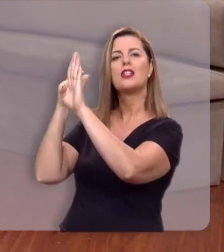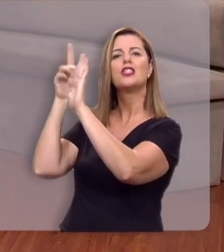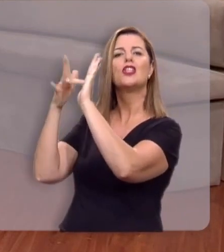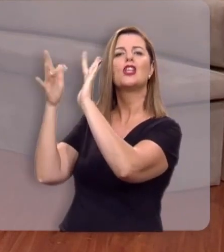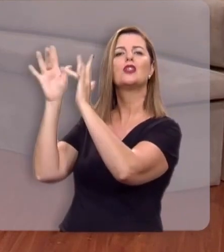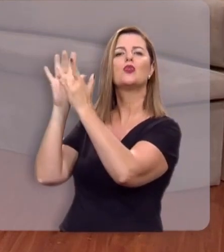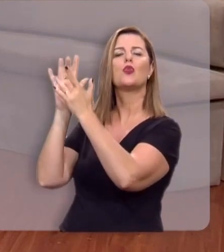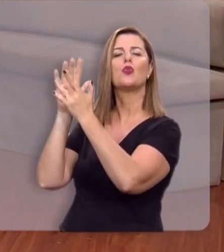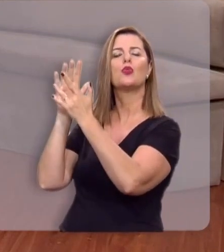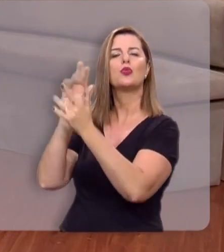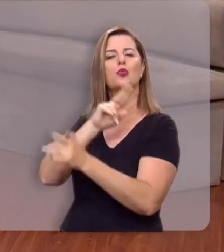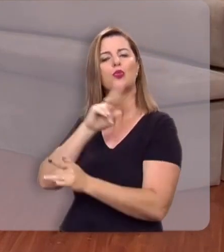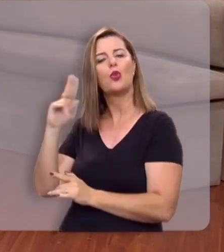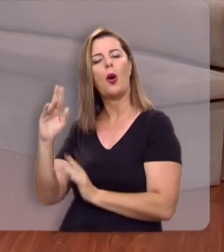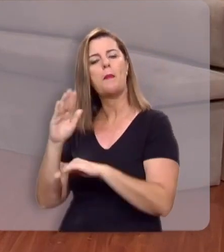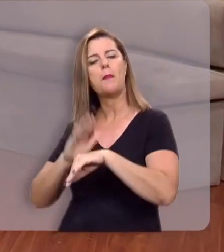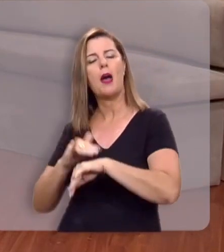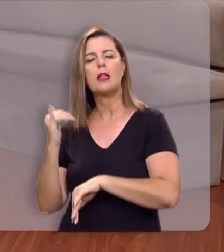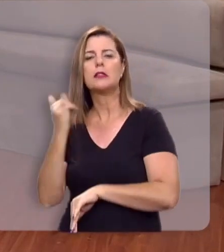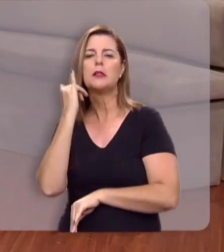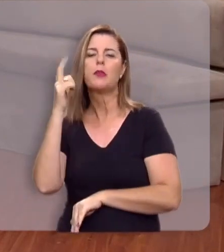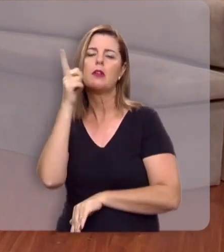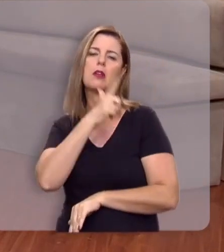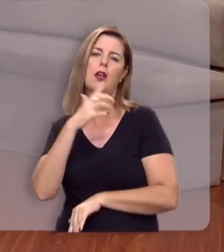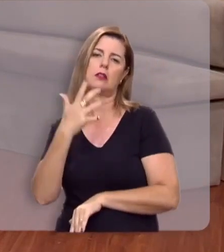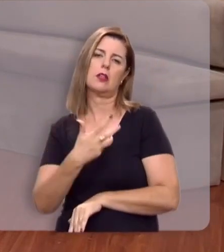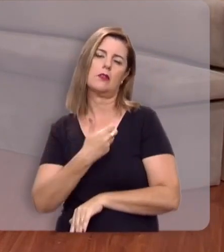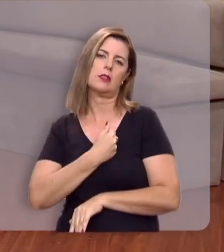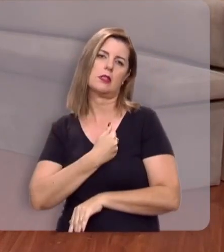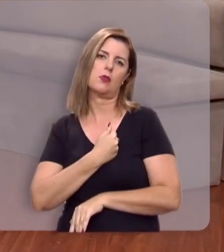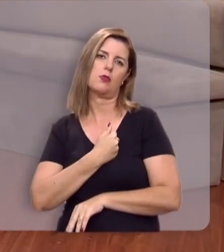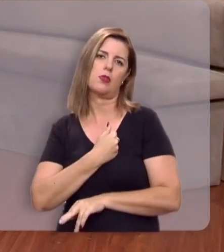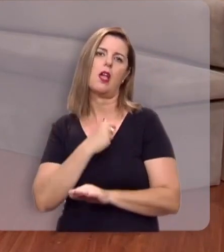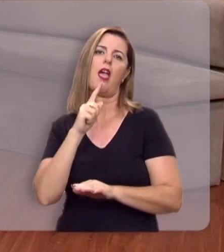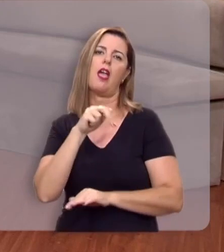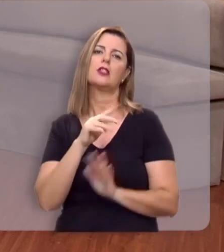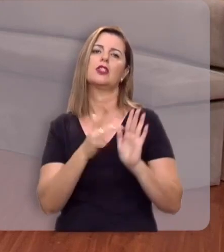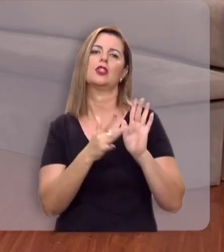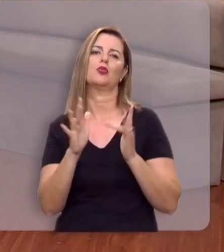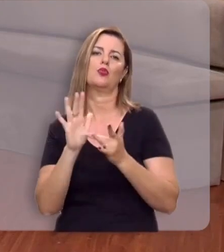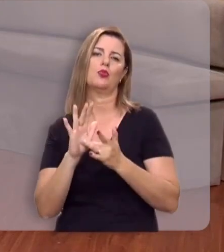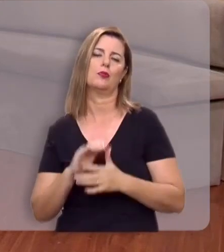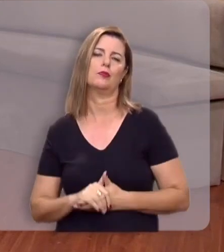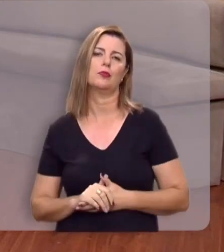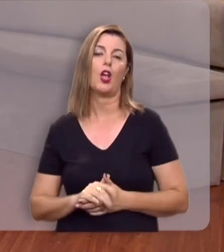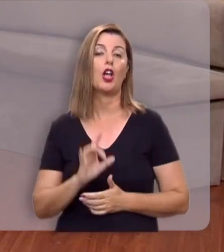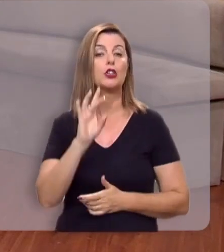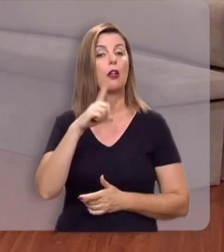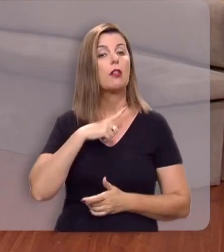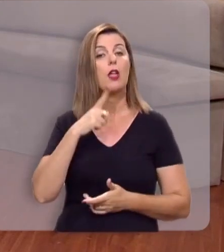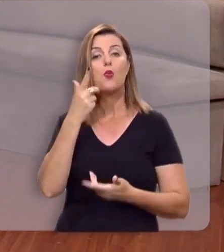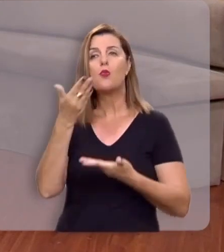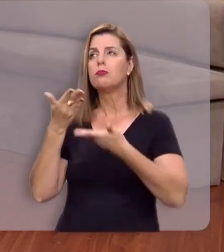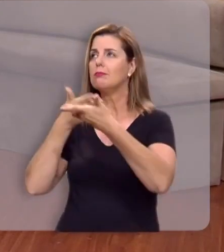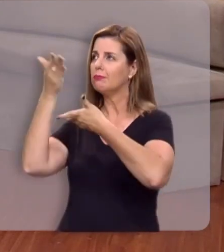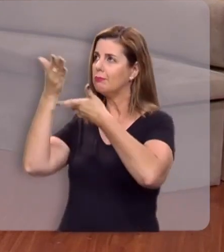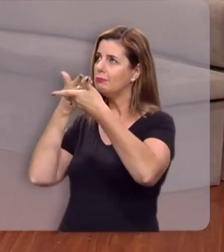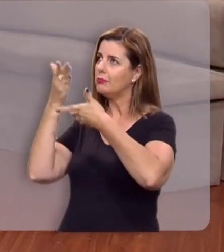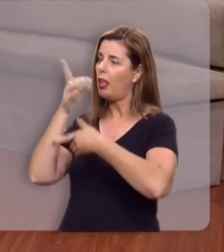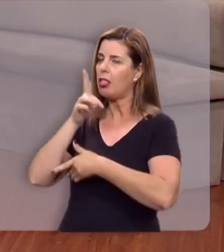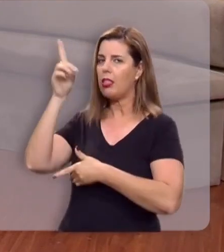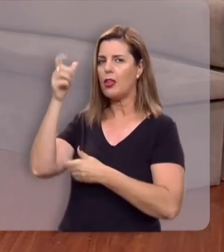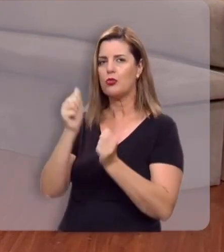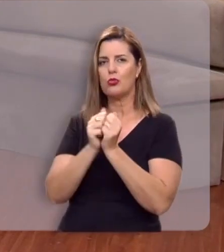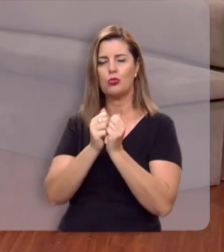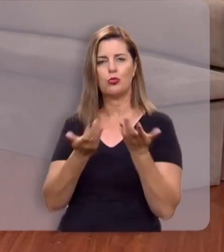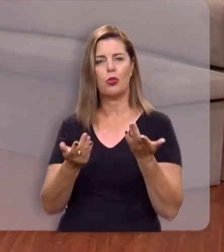nome dado entre os homens pelo qual importa que você e eu sejamos salvos, e este nome é Jesus. Só existe um mediador entre